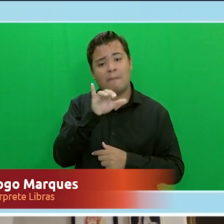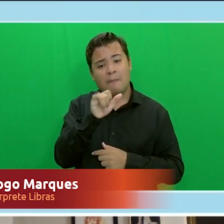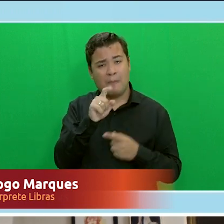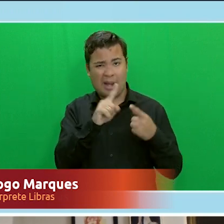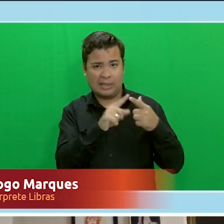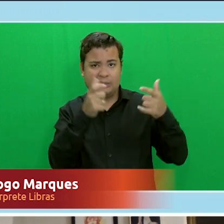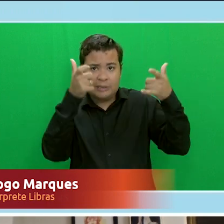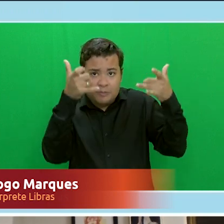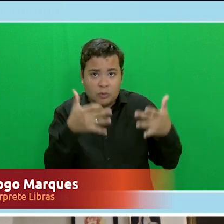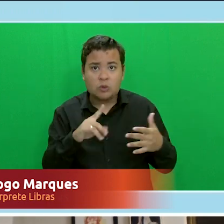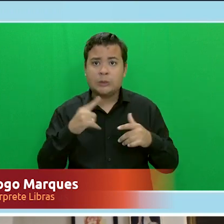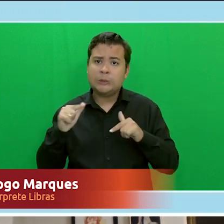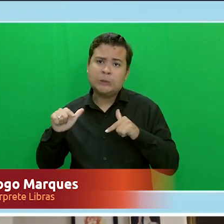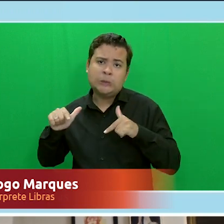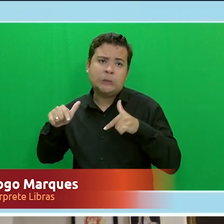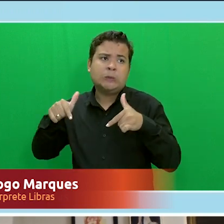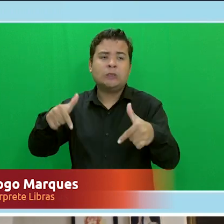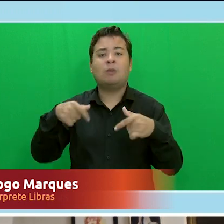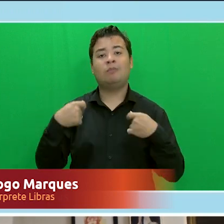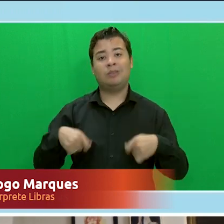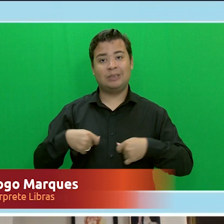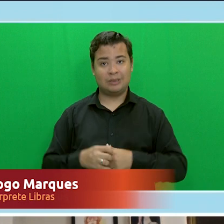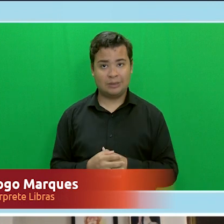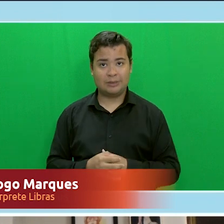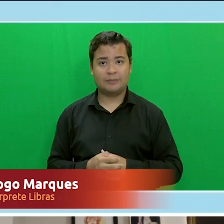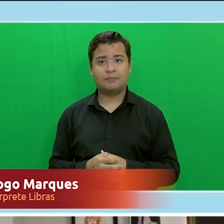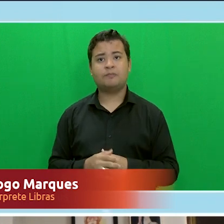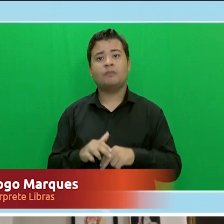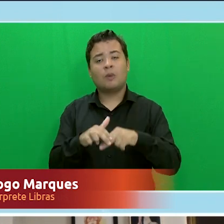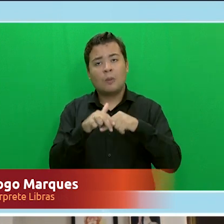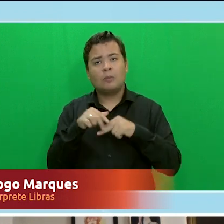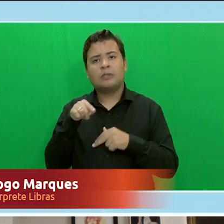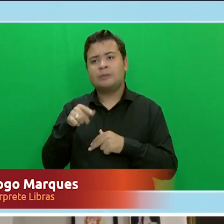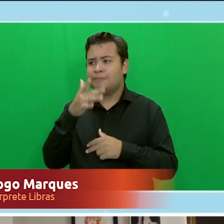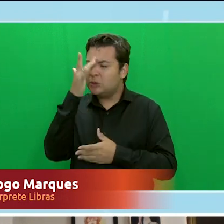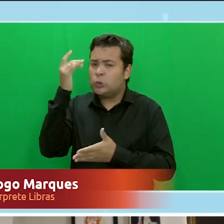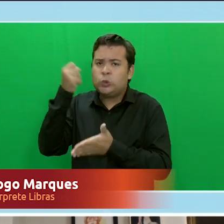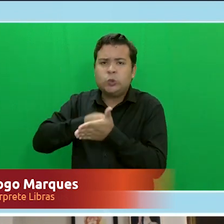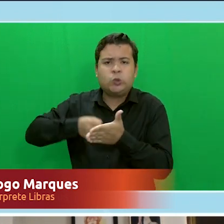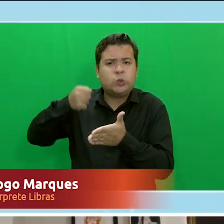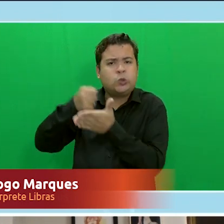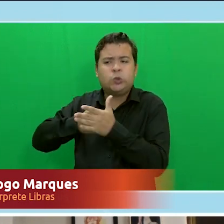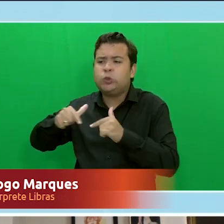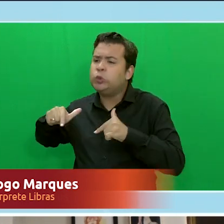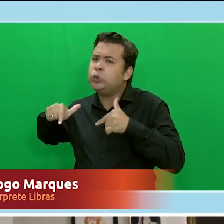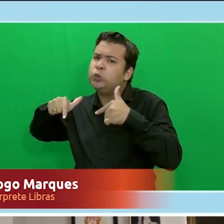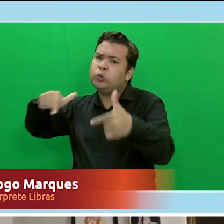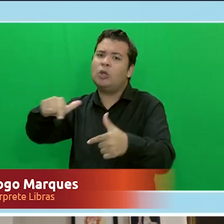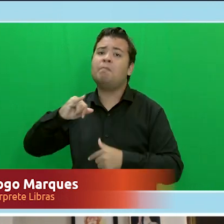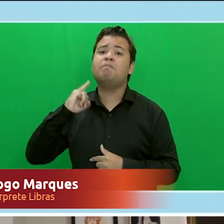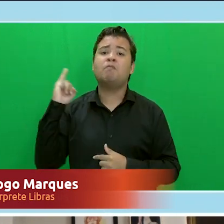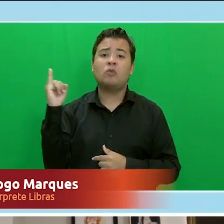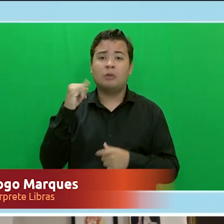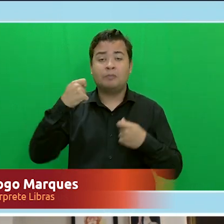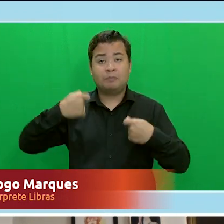da resistência. Por isso que a resistência ela é fundamental, porque ela